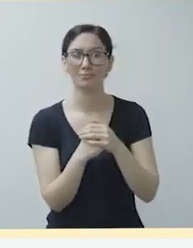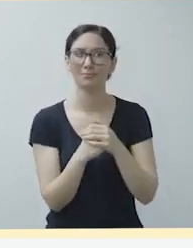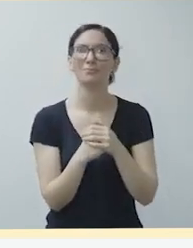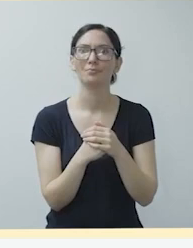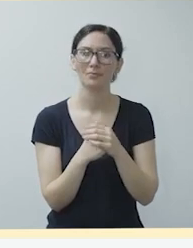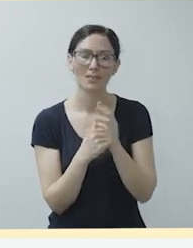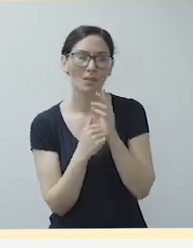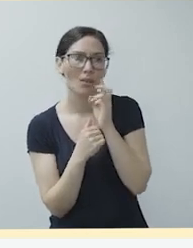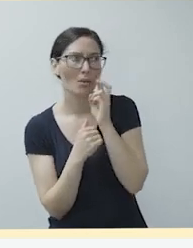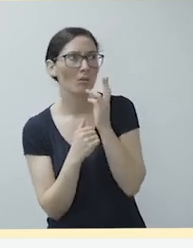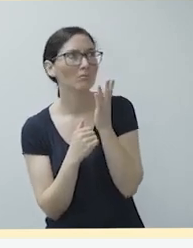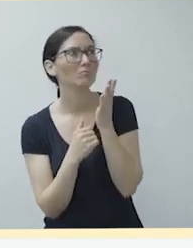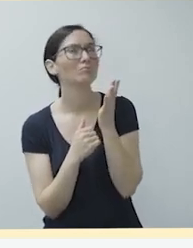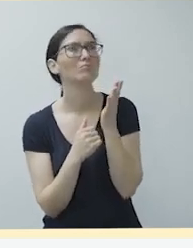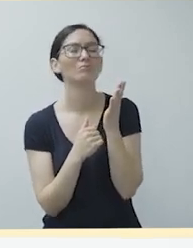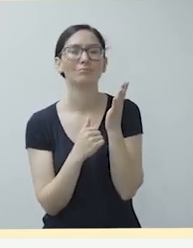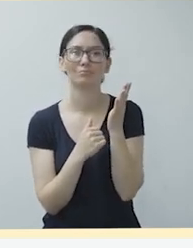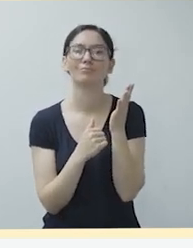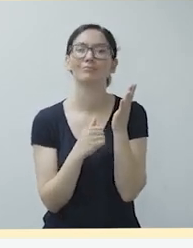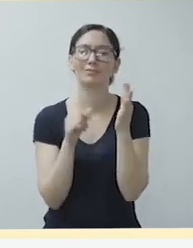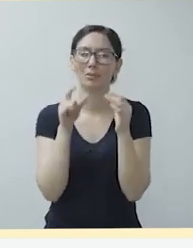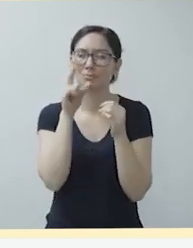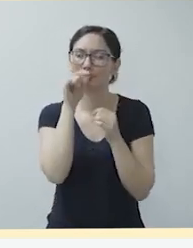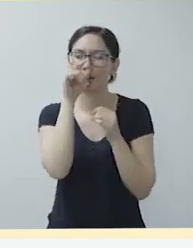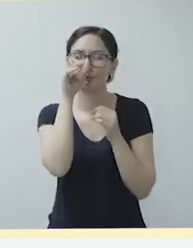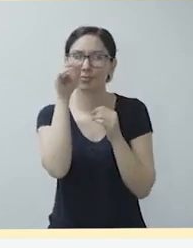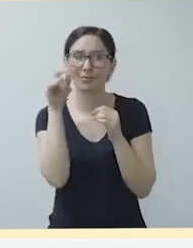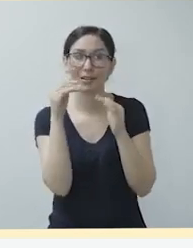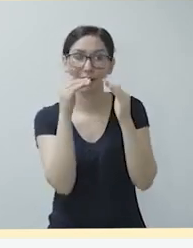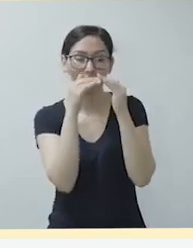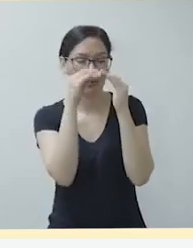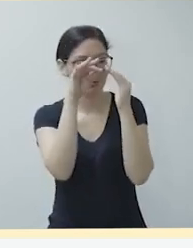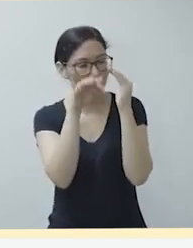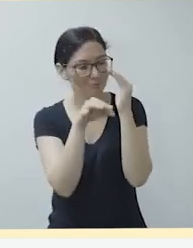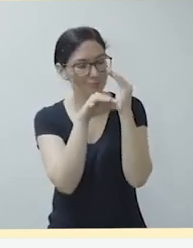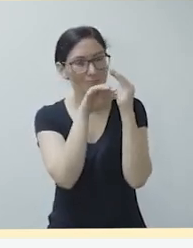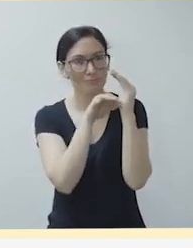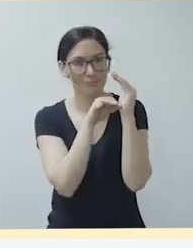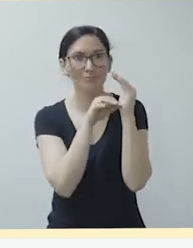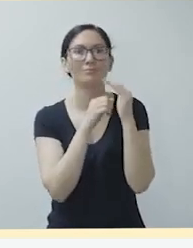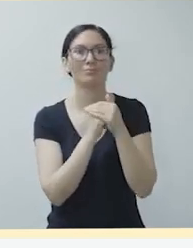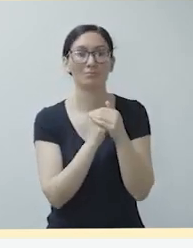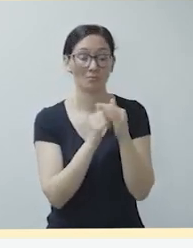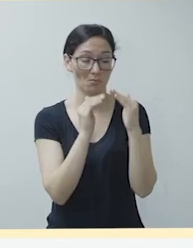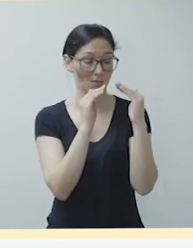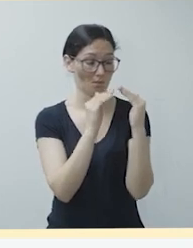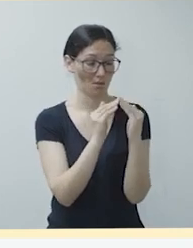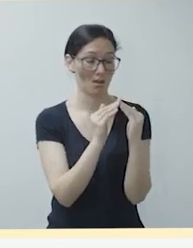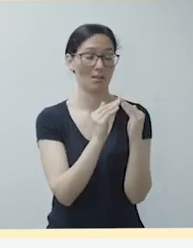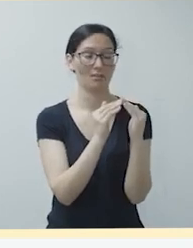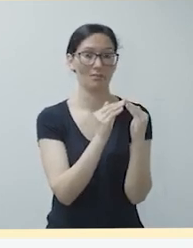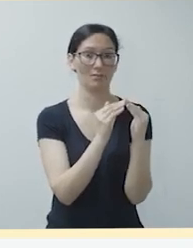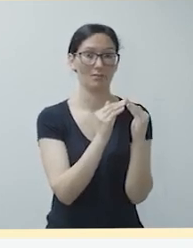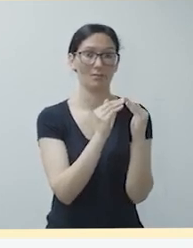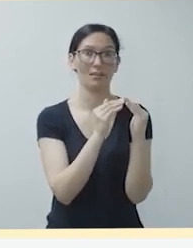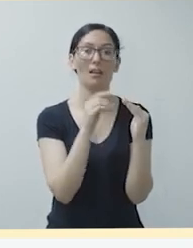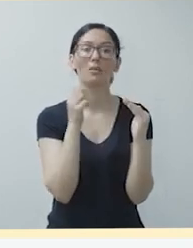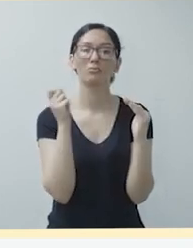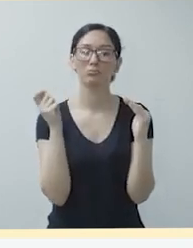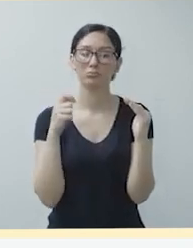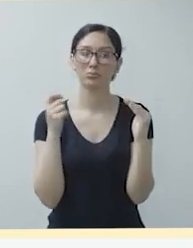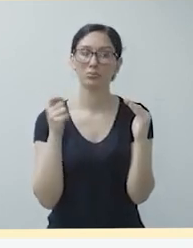Vocês conseguem observar os passarinhos? E aí, para cada casinha que ele fez,